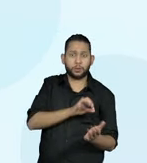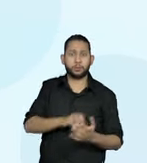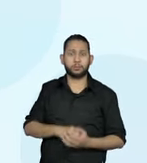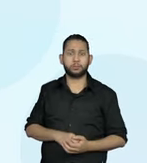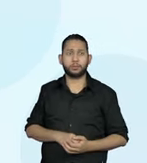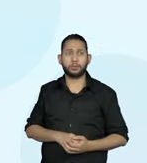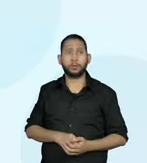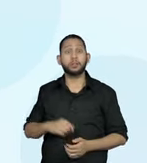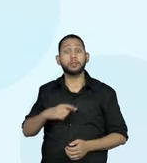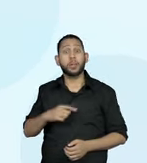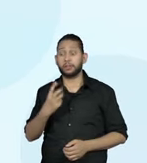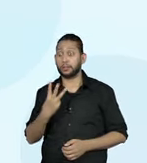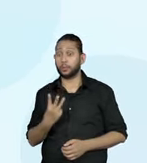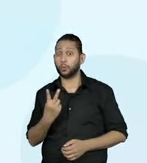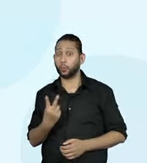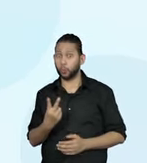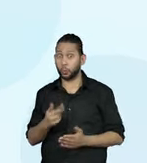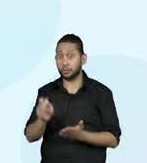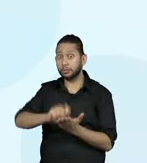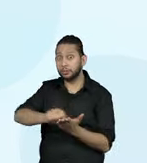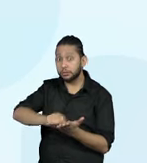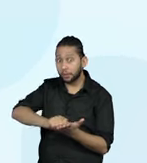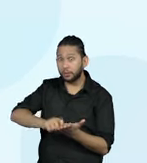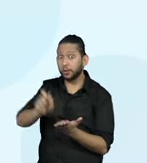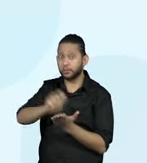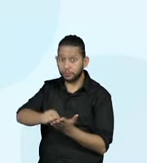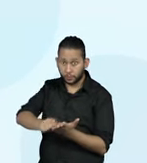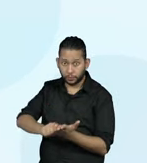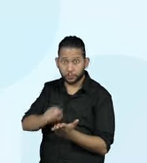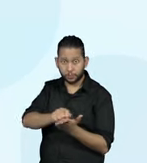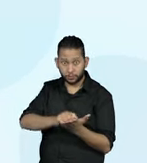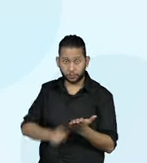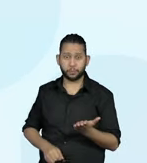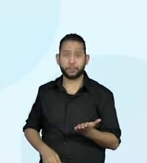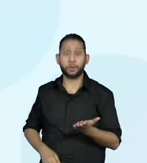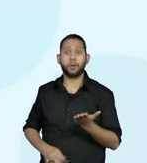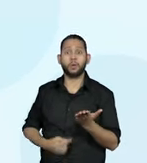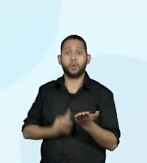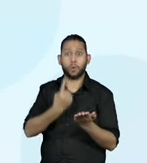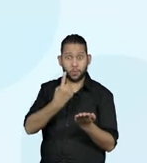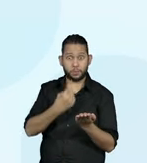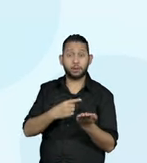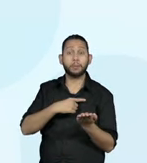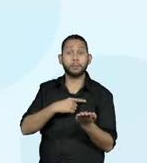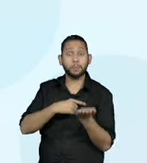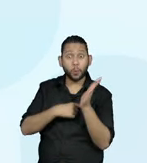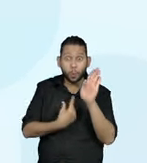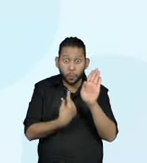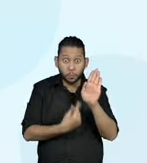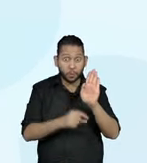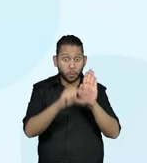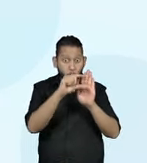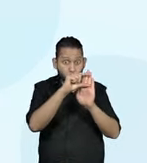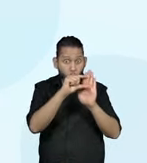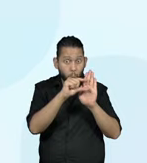em 32 e em cada página tem 5